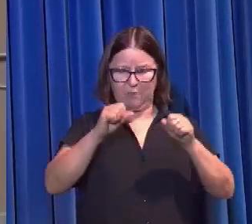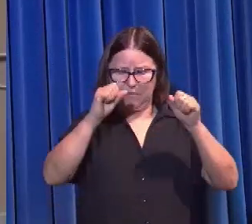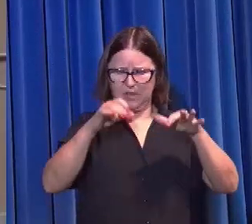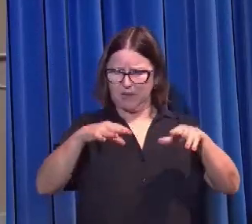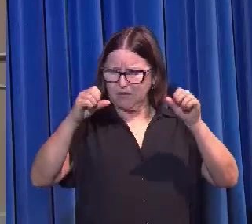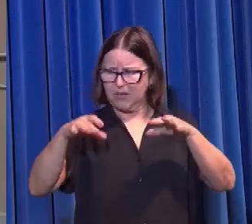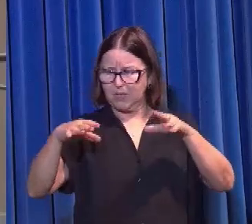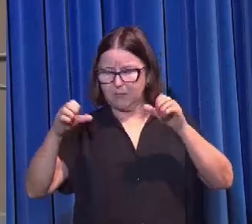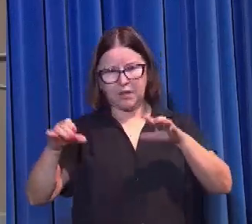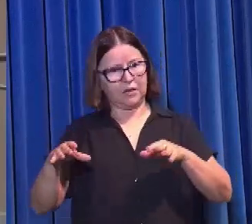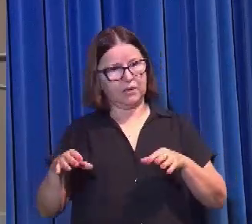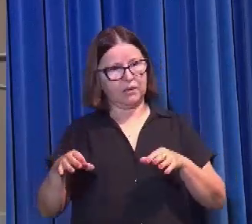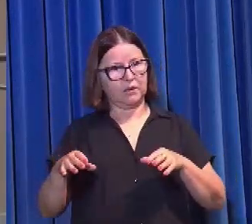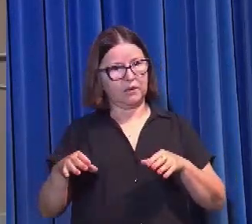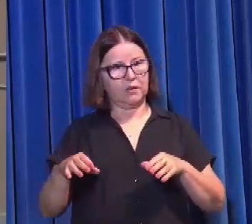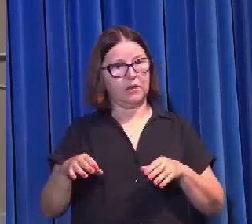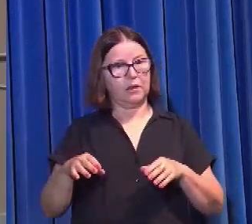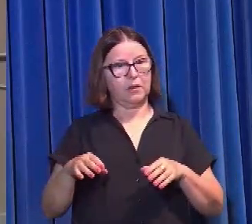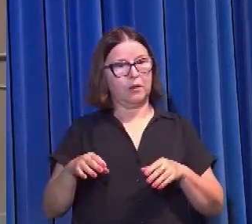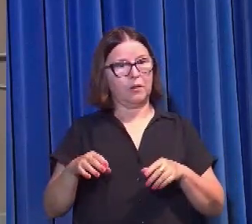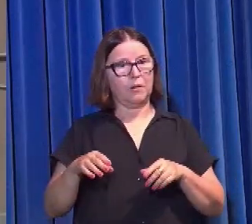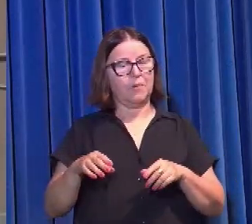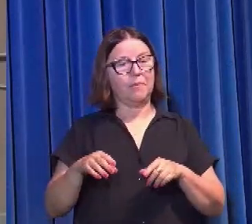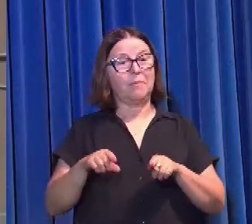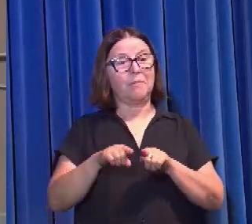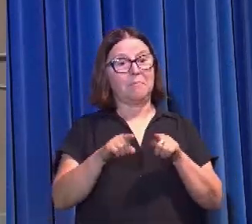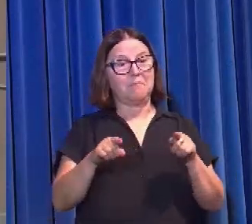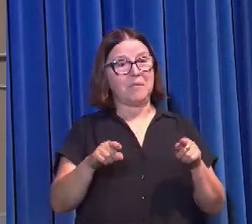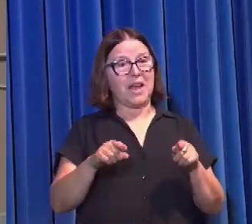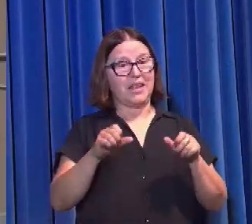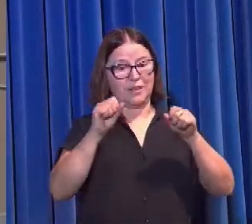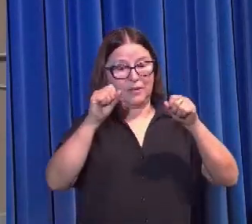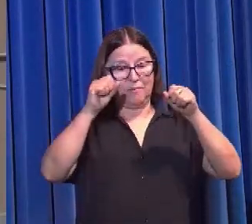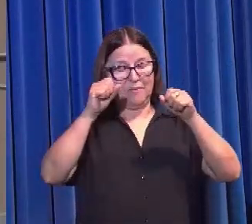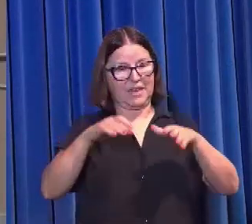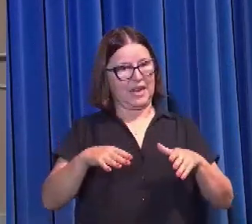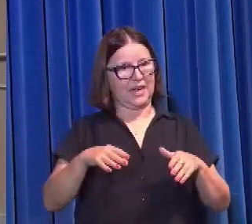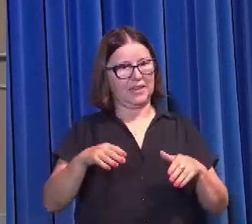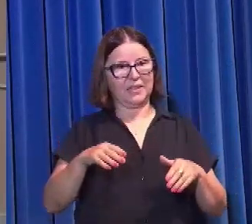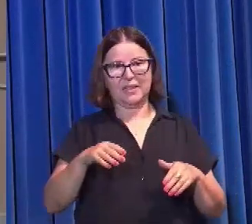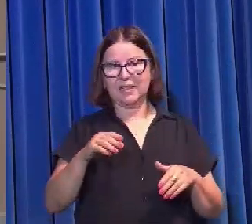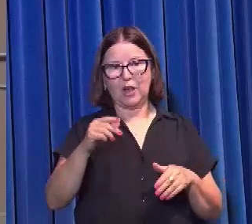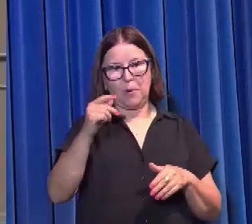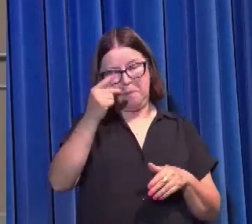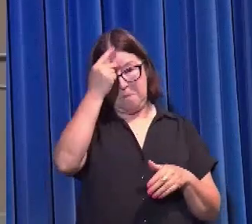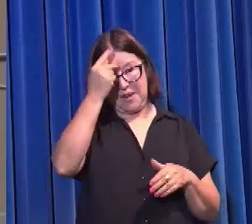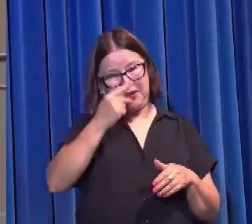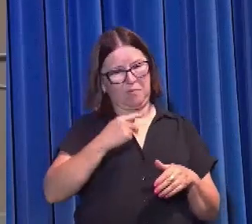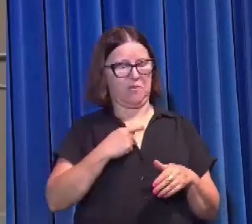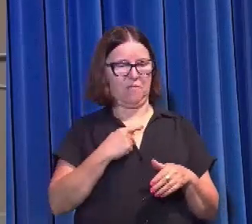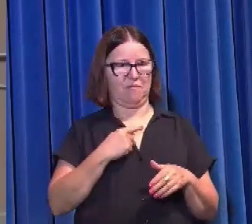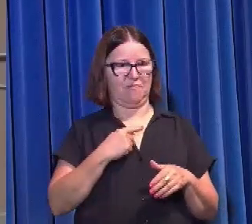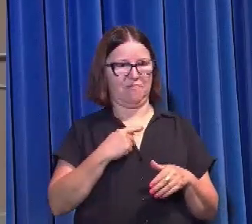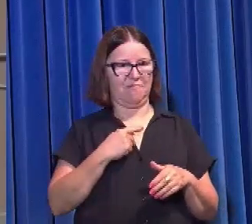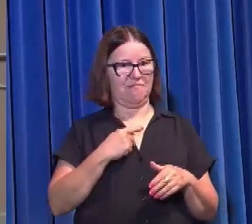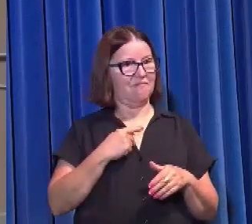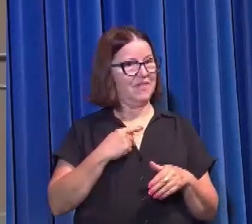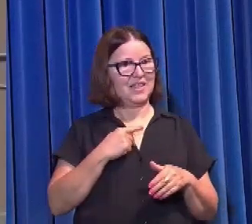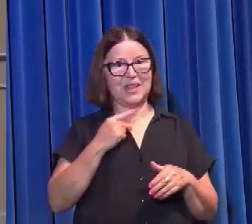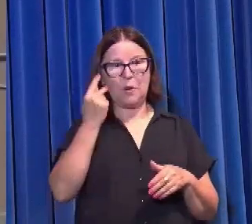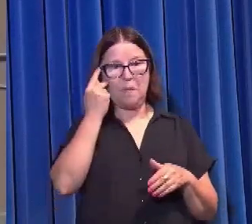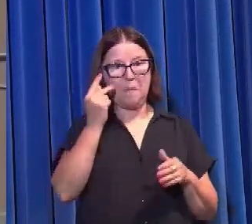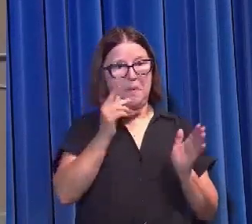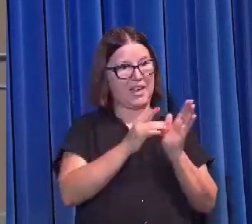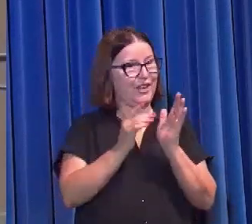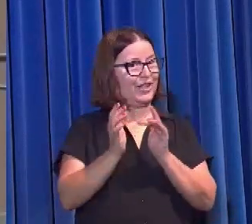mesmo. Você não vai achar. Os dons são capacidades espirituais dadas por Deus para a edificação